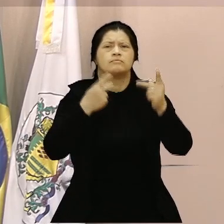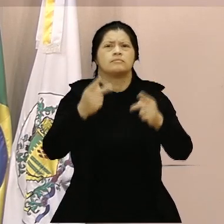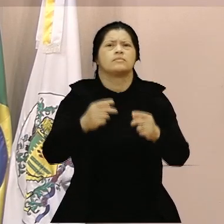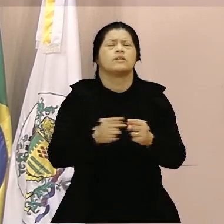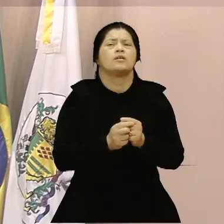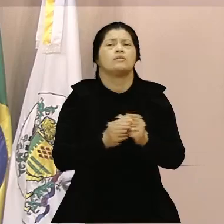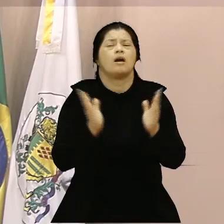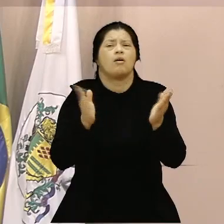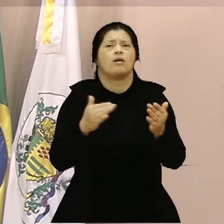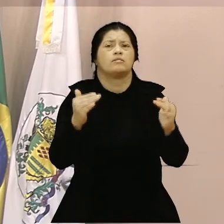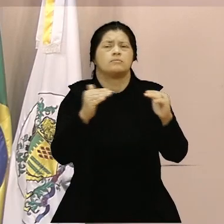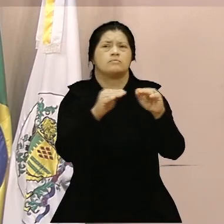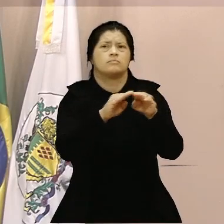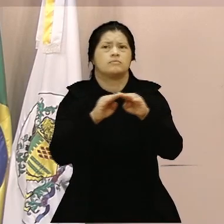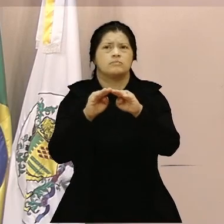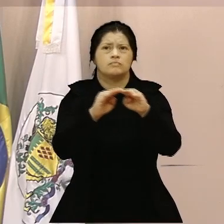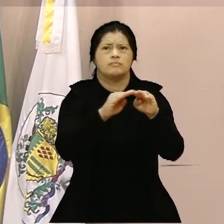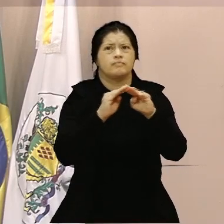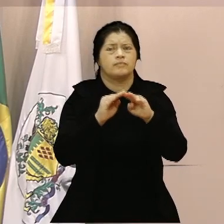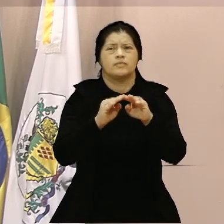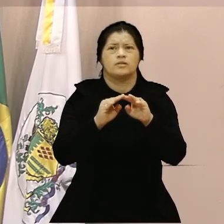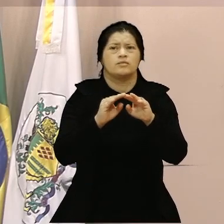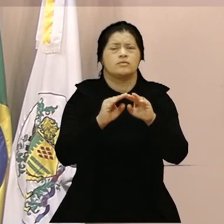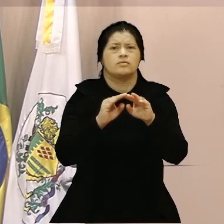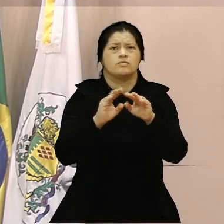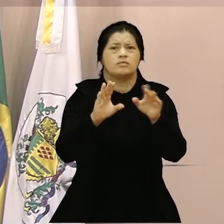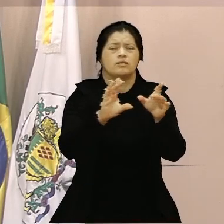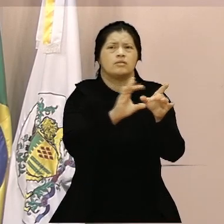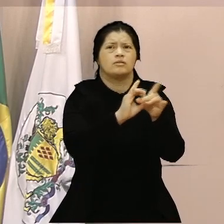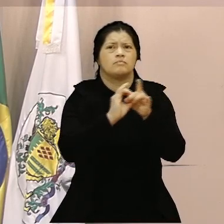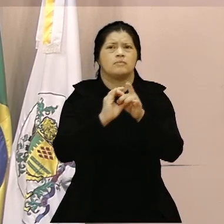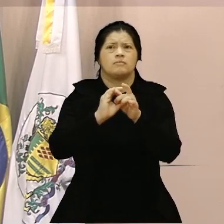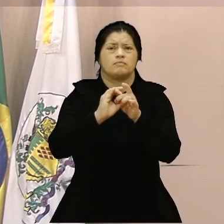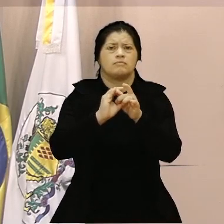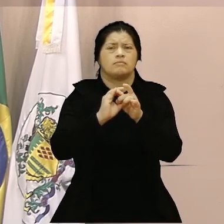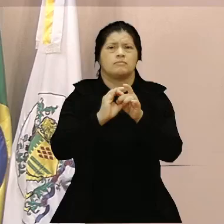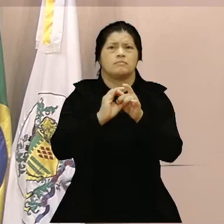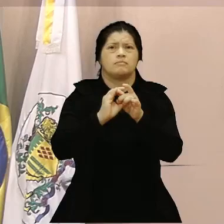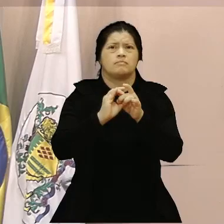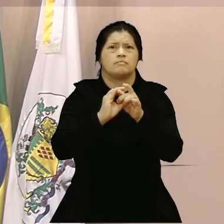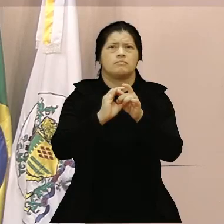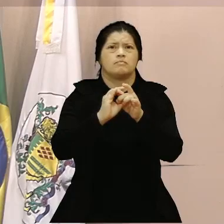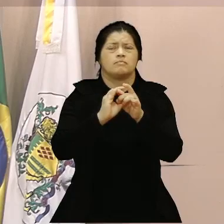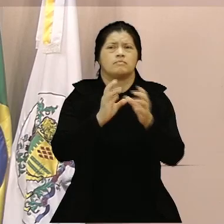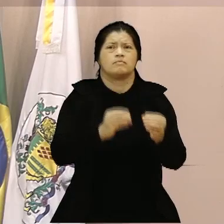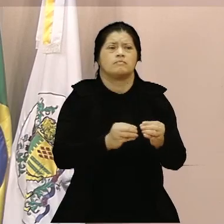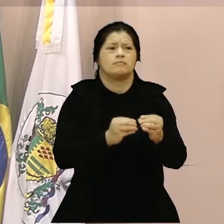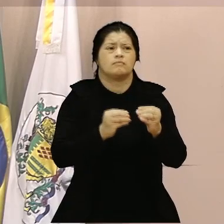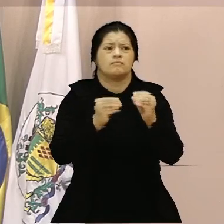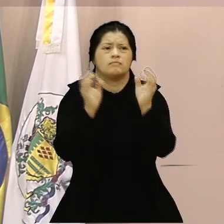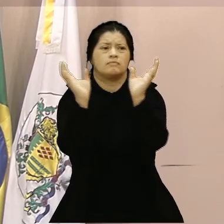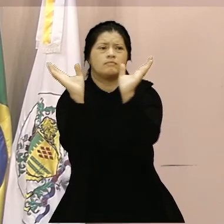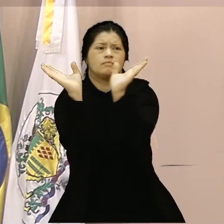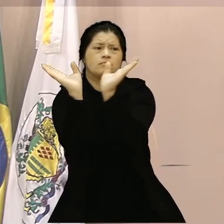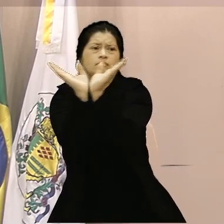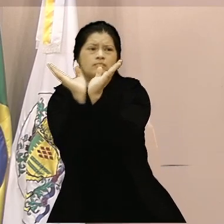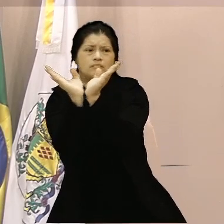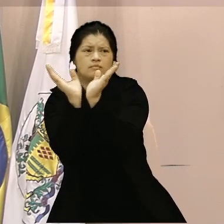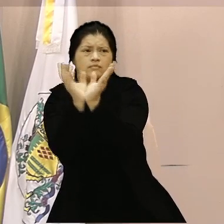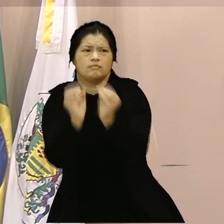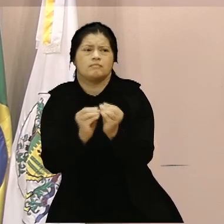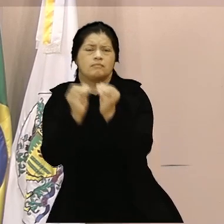nossa parceria, eu quero destacar a emenda parlamentar que foi trazida no ano passado para a APAI, aqui de Caxias do